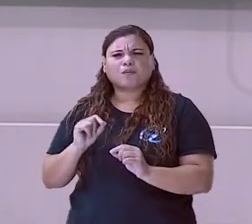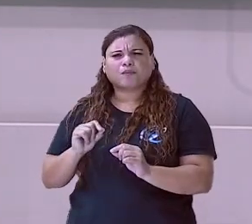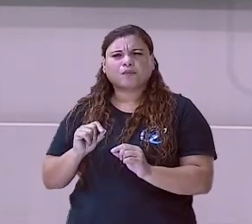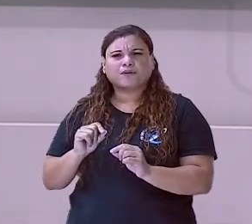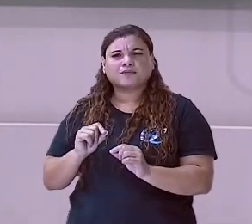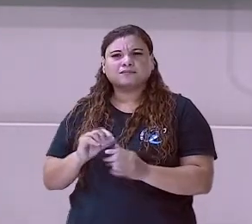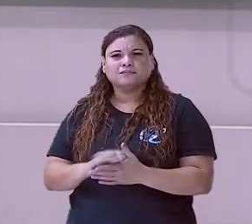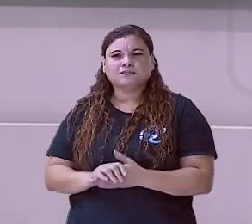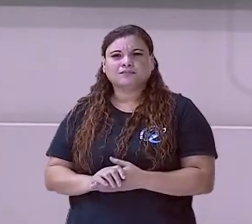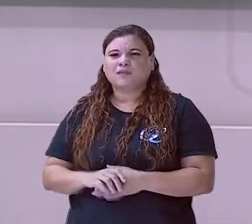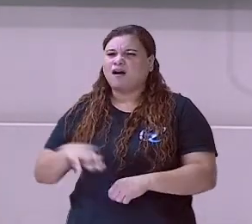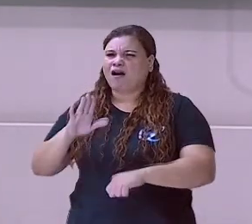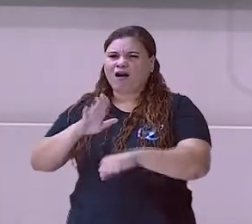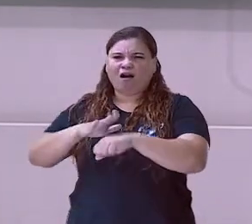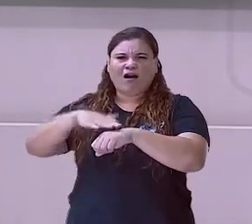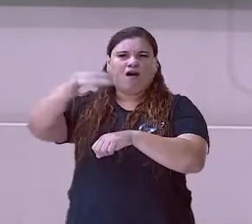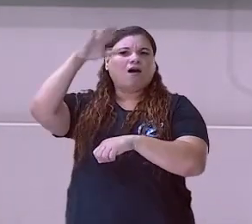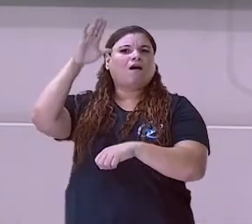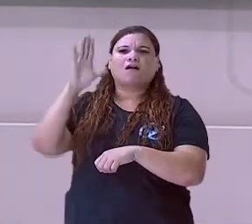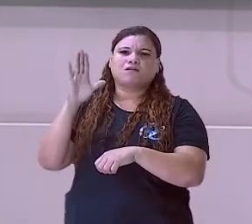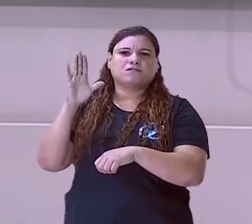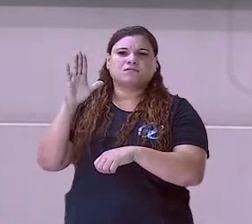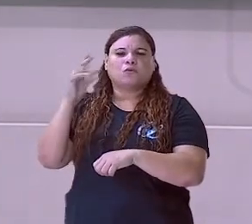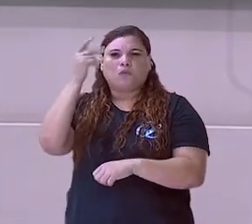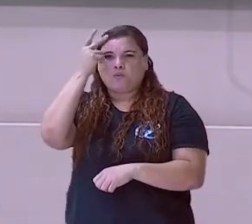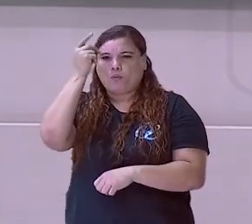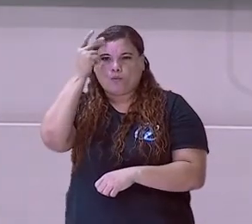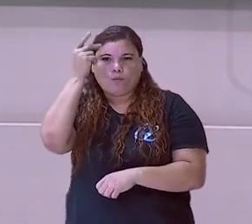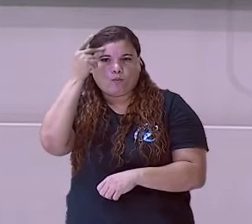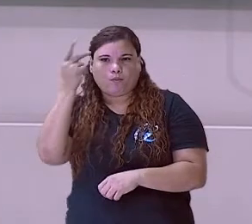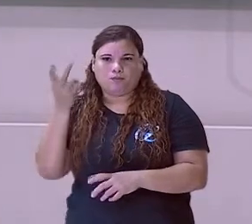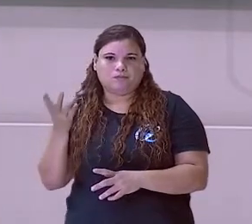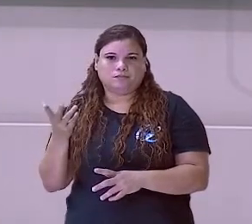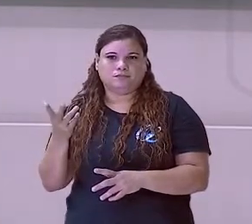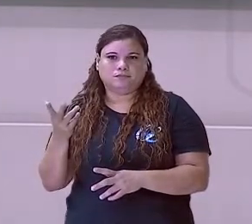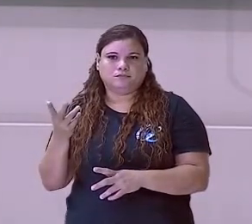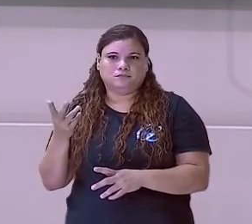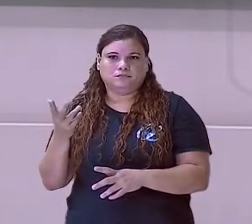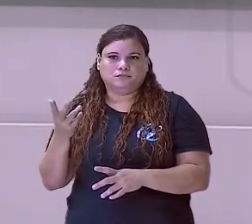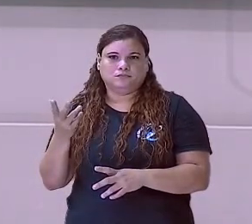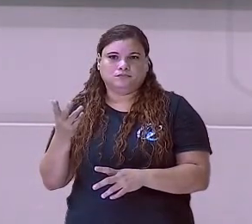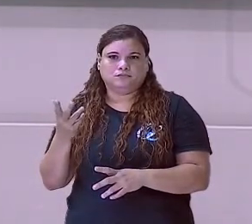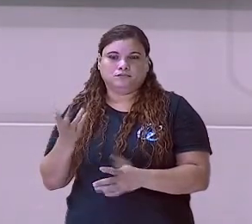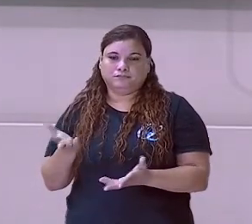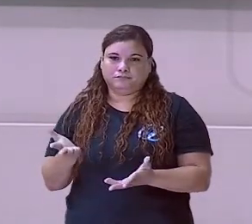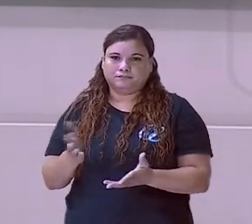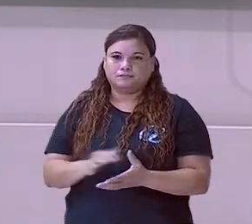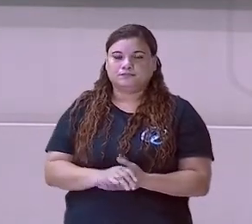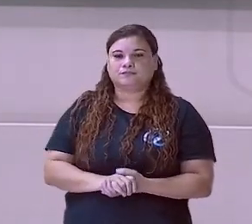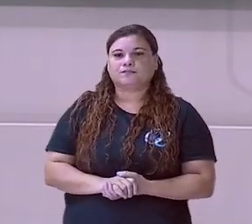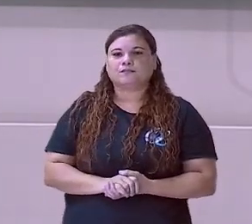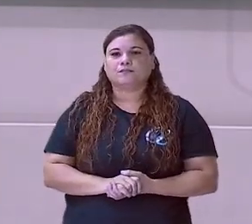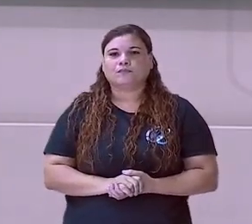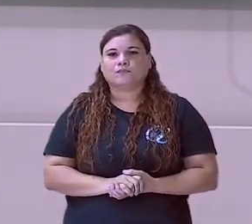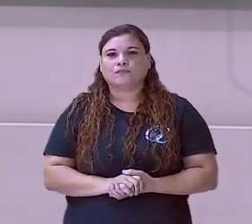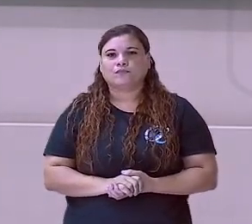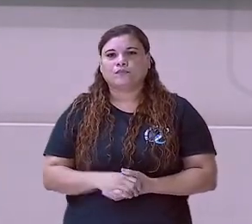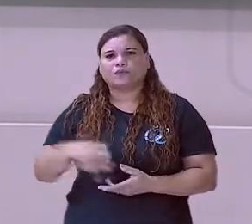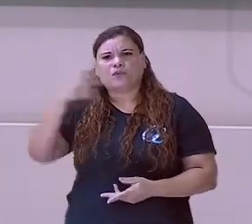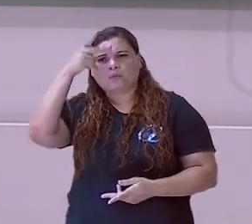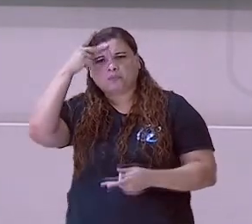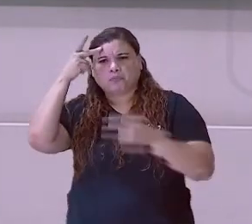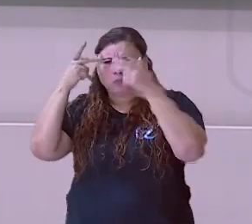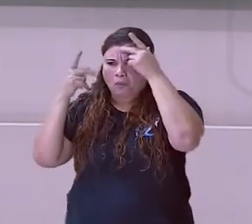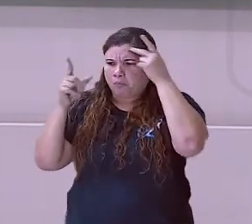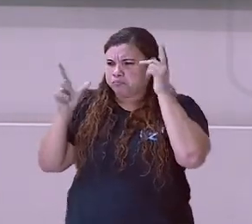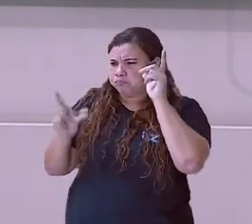o mercado comum era livre circulação de pessoas, chegaram até a colocar uma